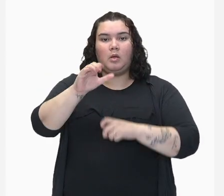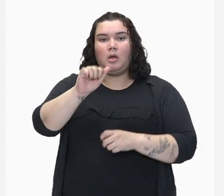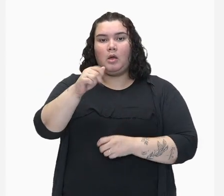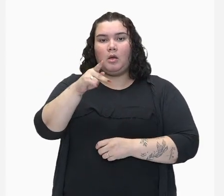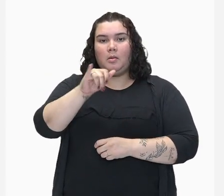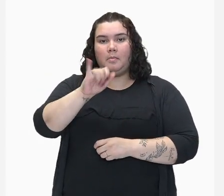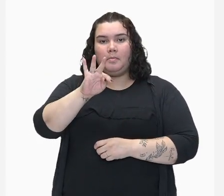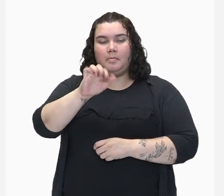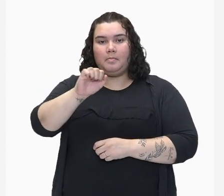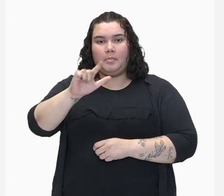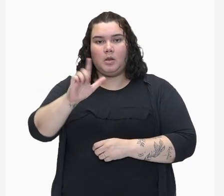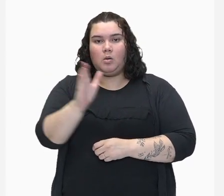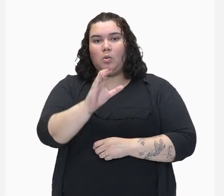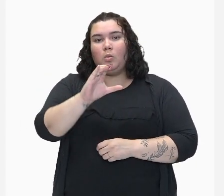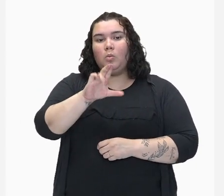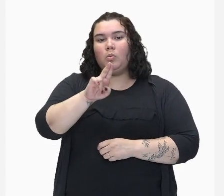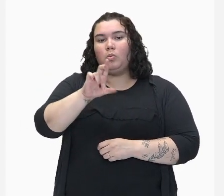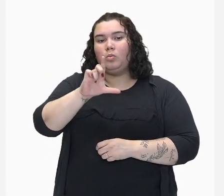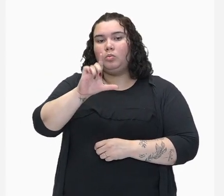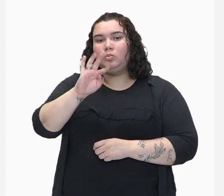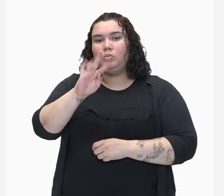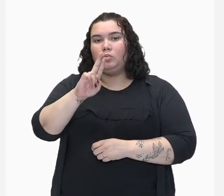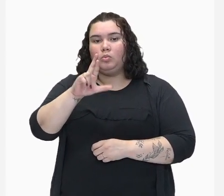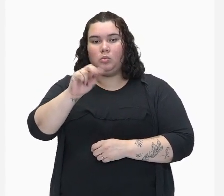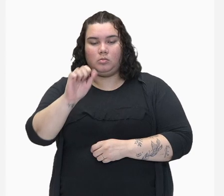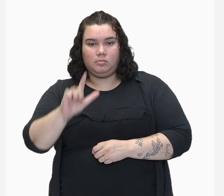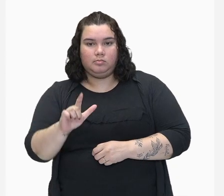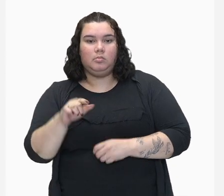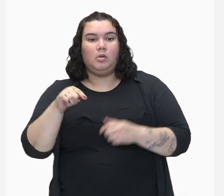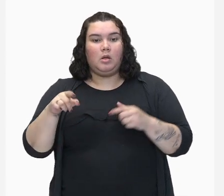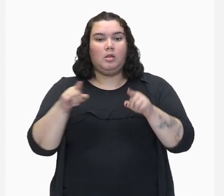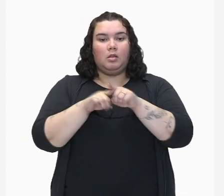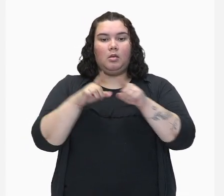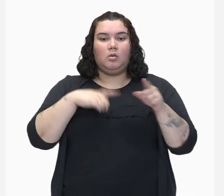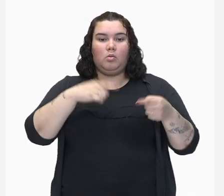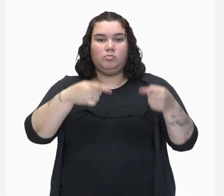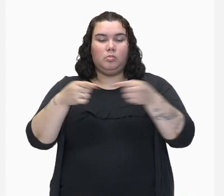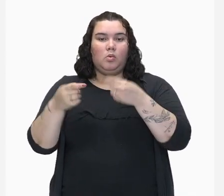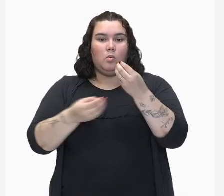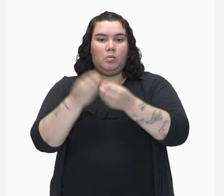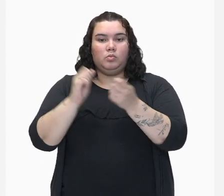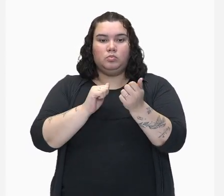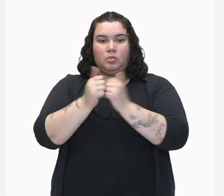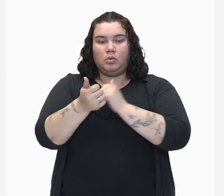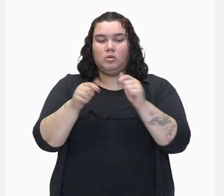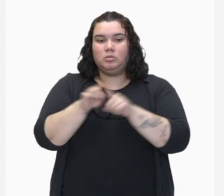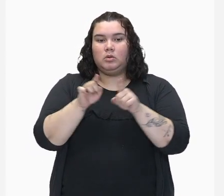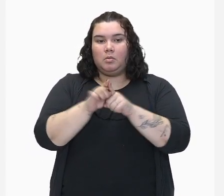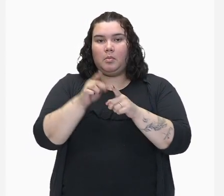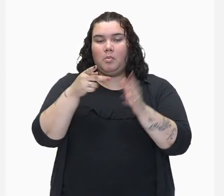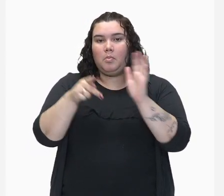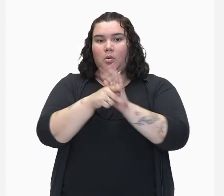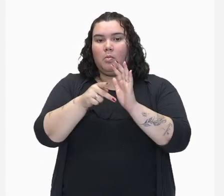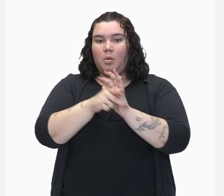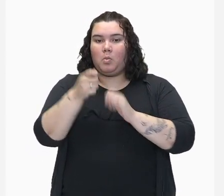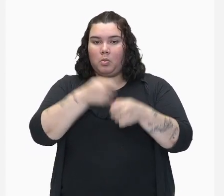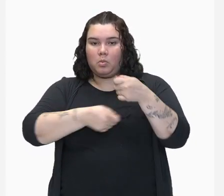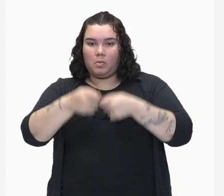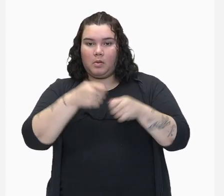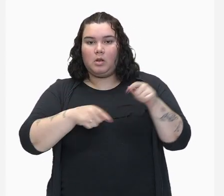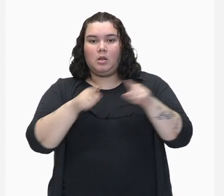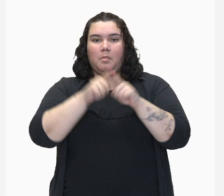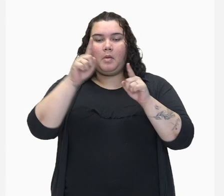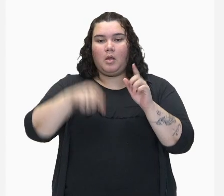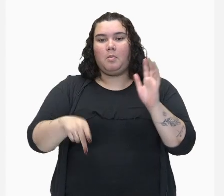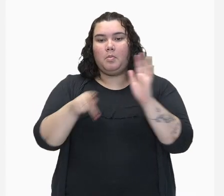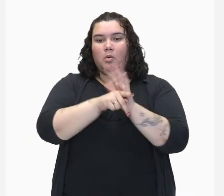função econômica, também é um capital simbólico, agregando valor ao prestígio de nações